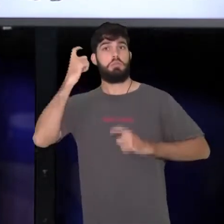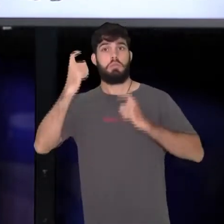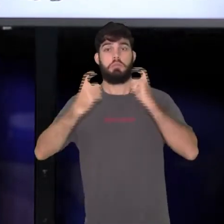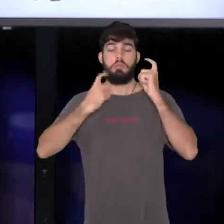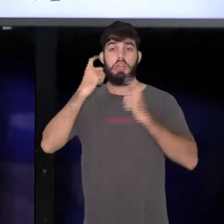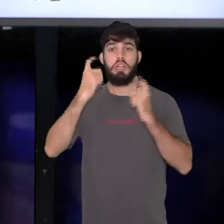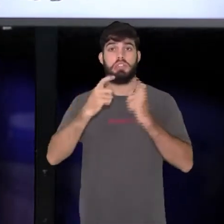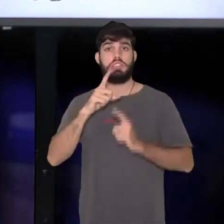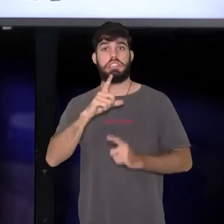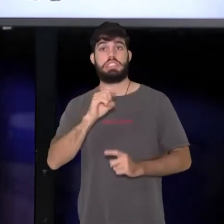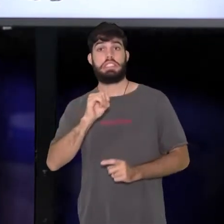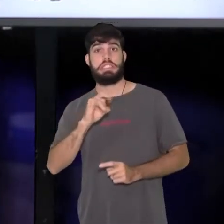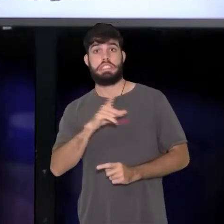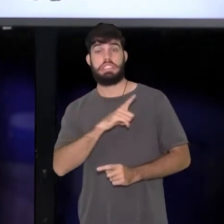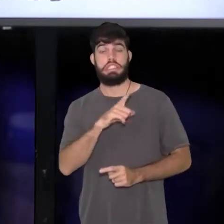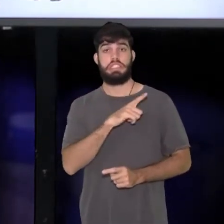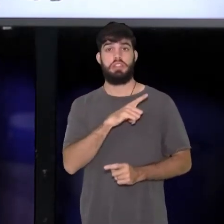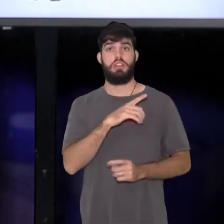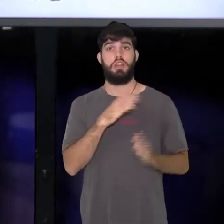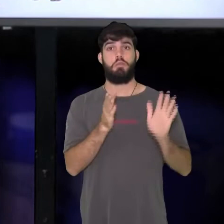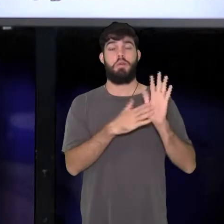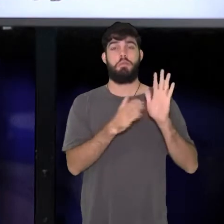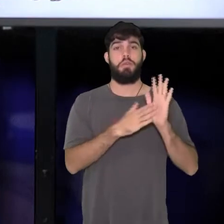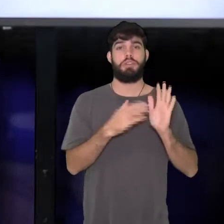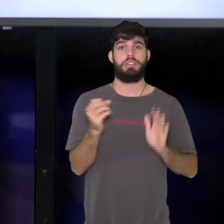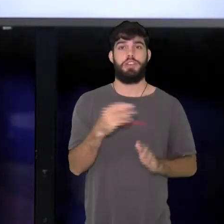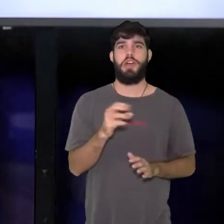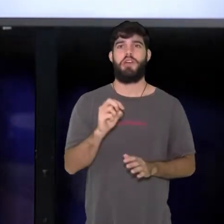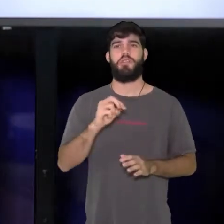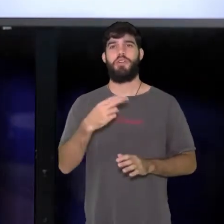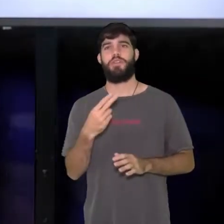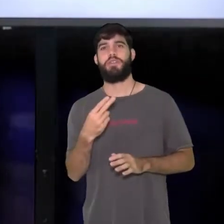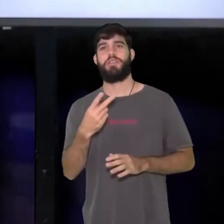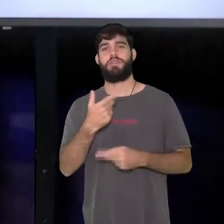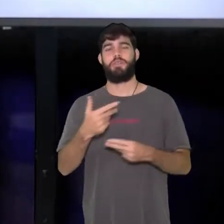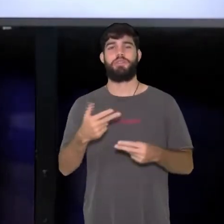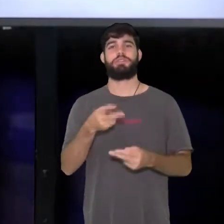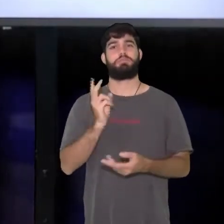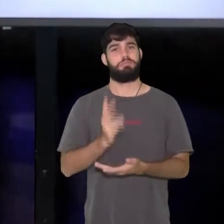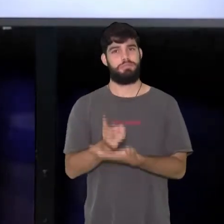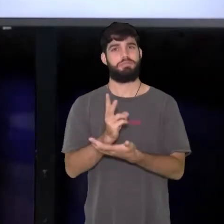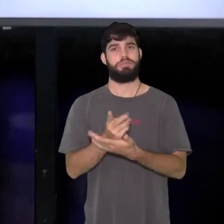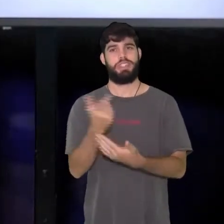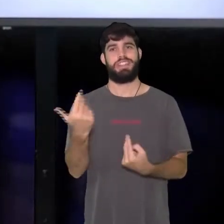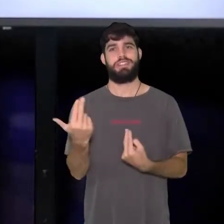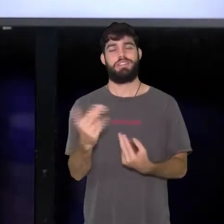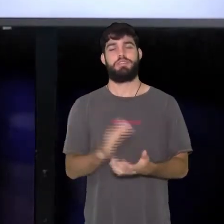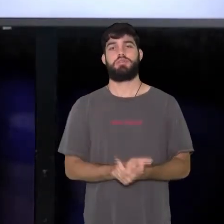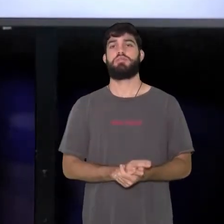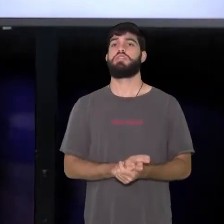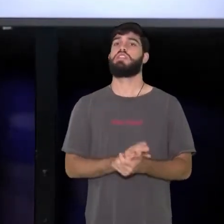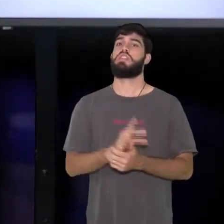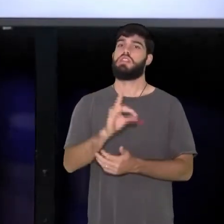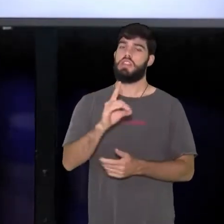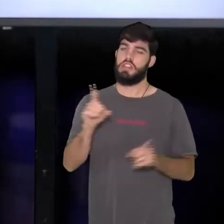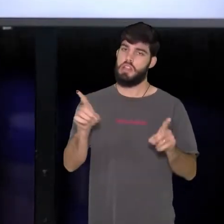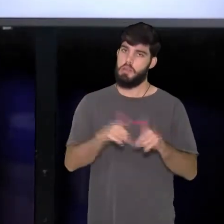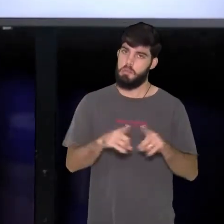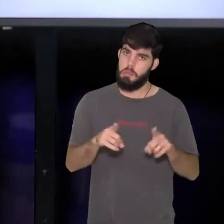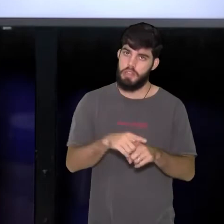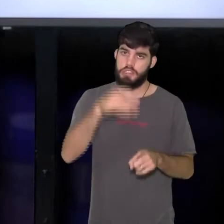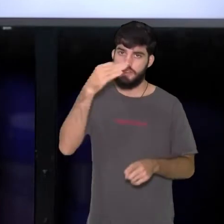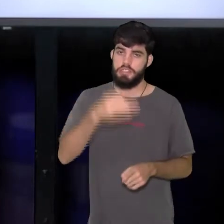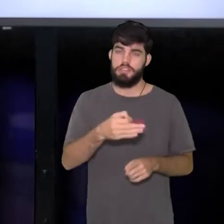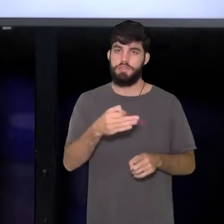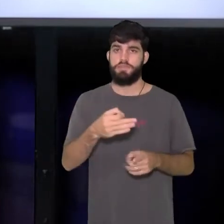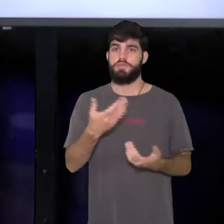alguma proposta nova ou se é aquela coisa de sempre que geralmente acontece. Então, letra D também está correta.